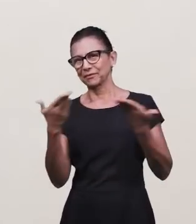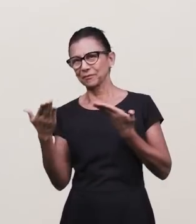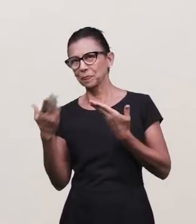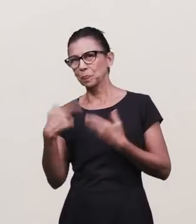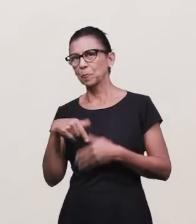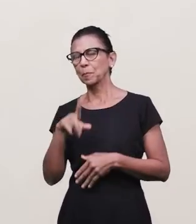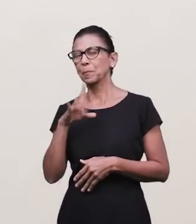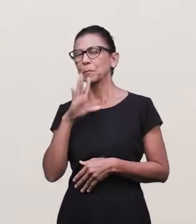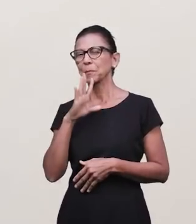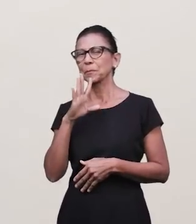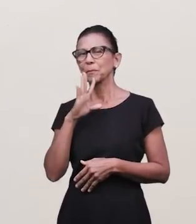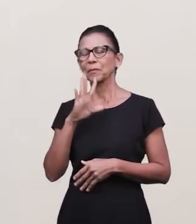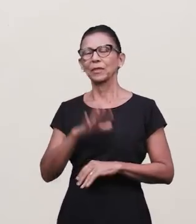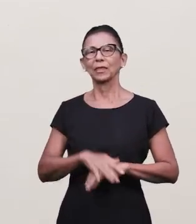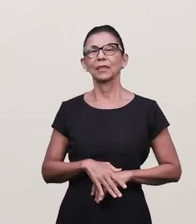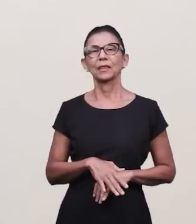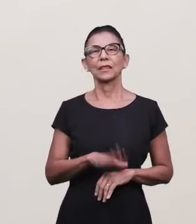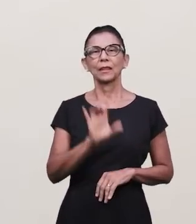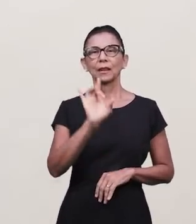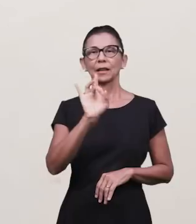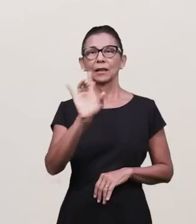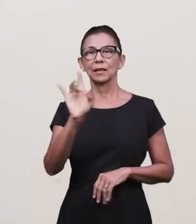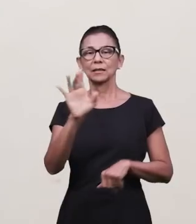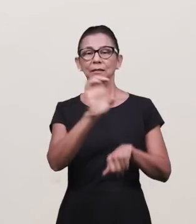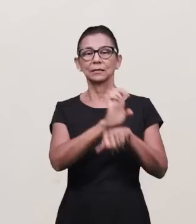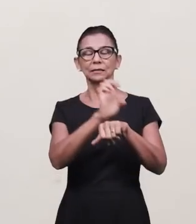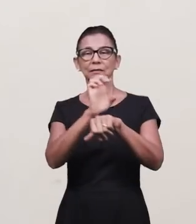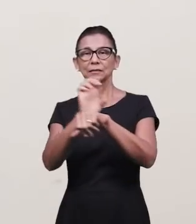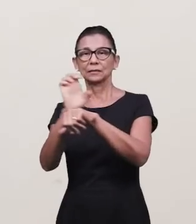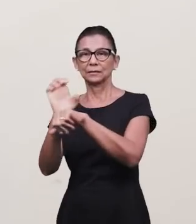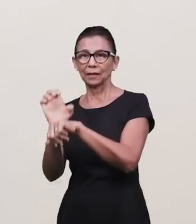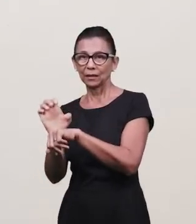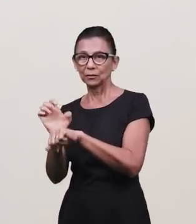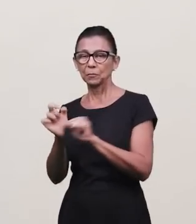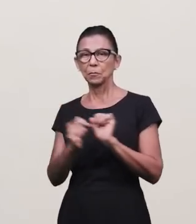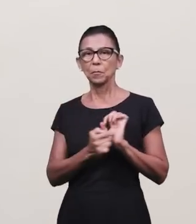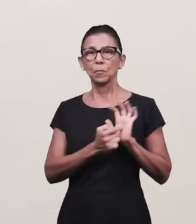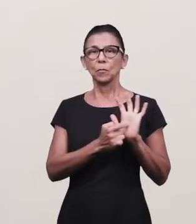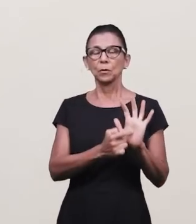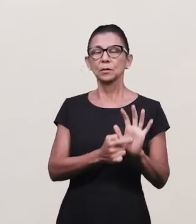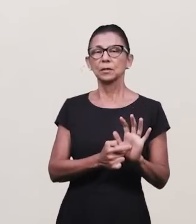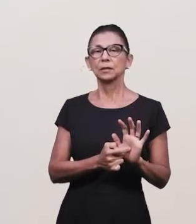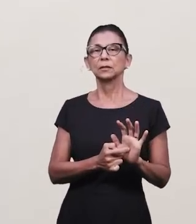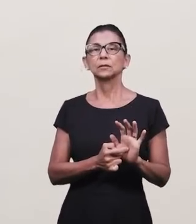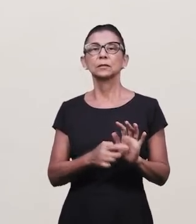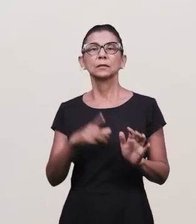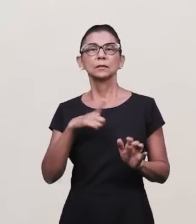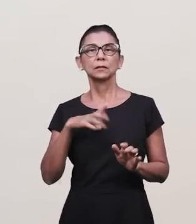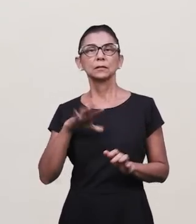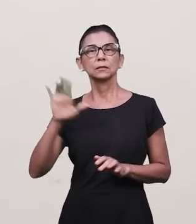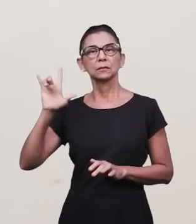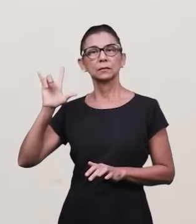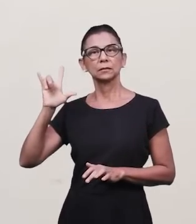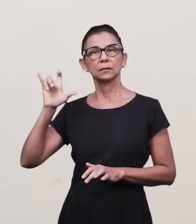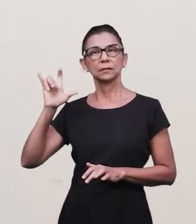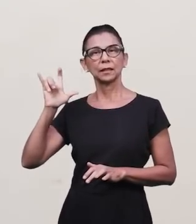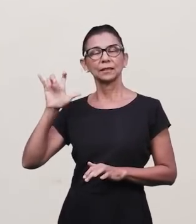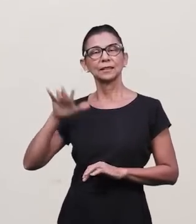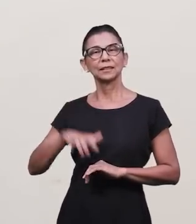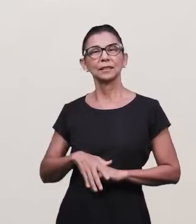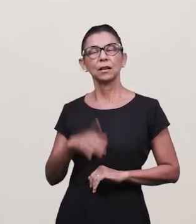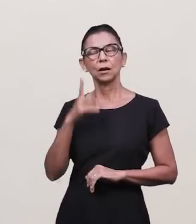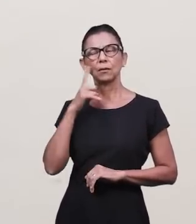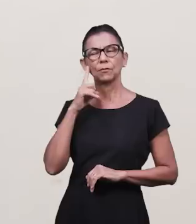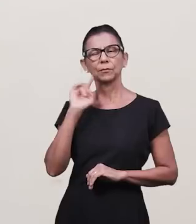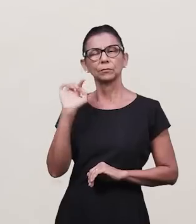convido a conhecer. Dentro de cada estado que nós vamos estar citando aqui, há um Instagram, onde você pode conhecer o que